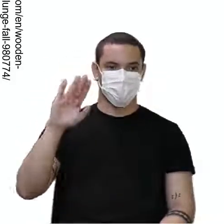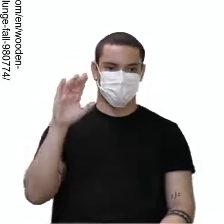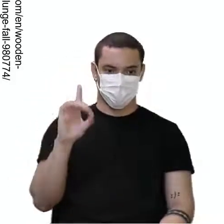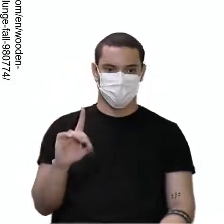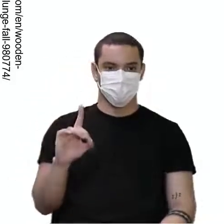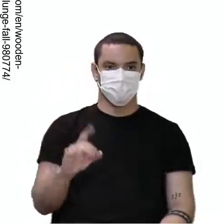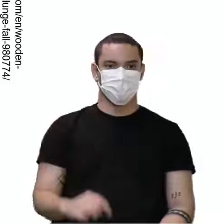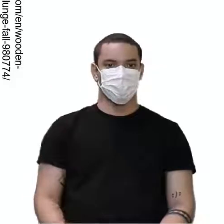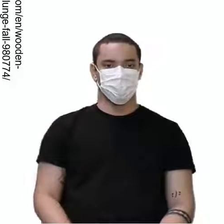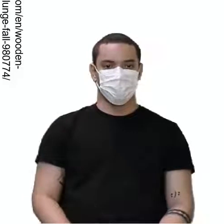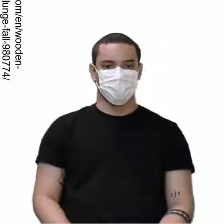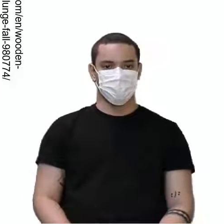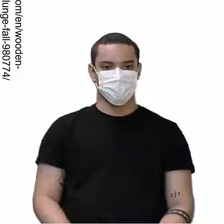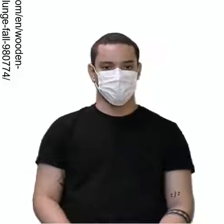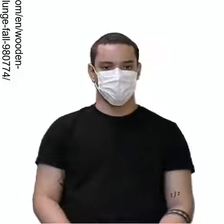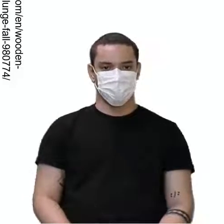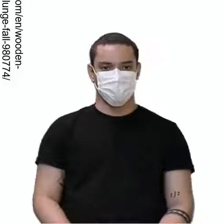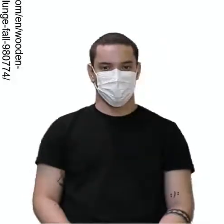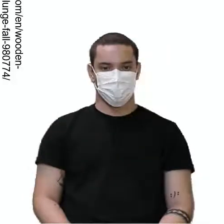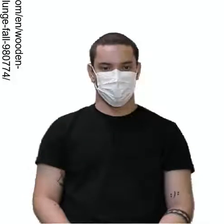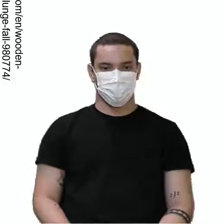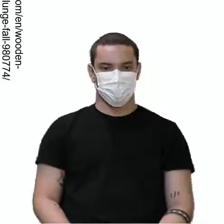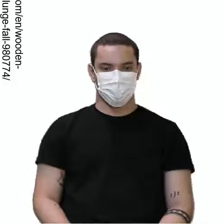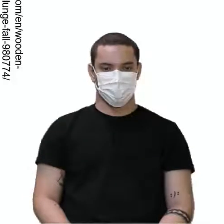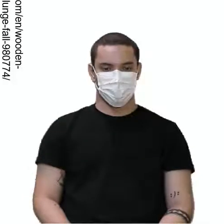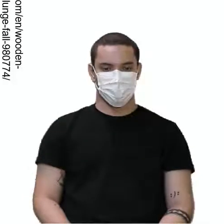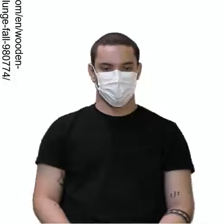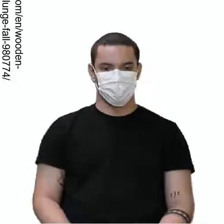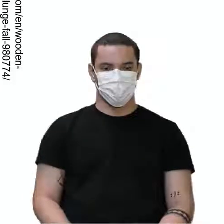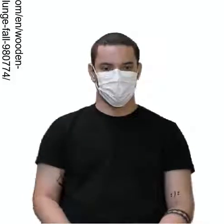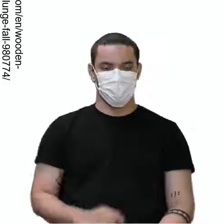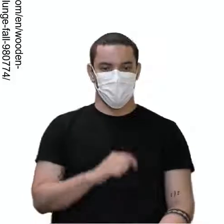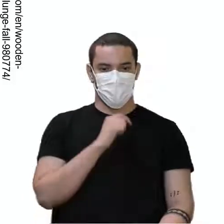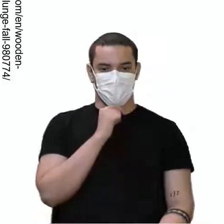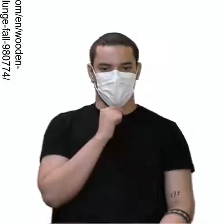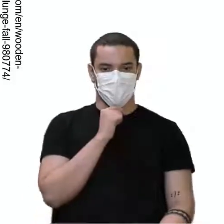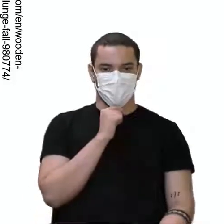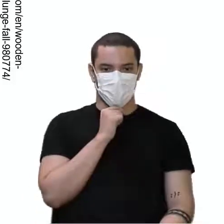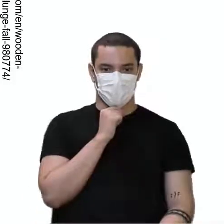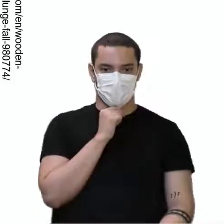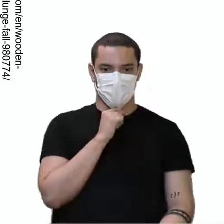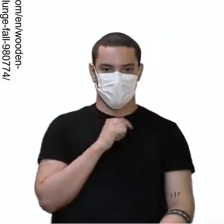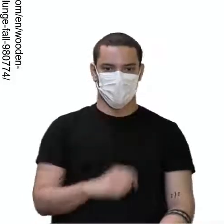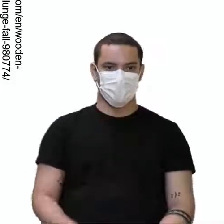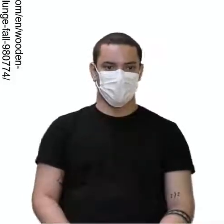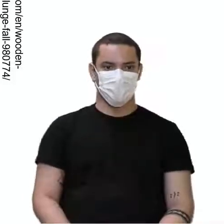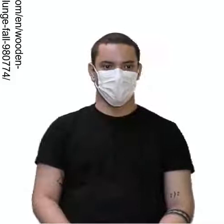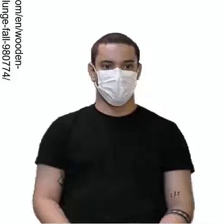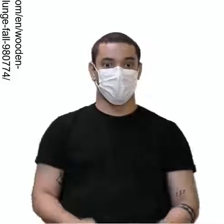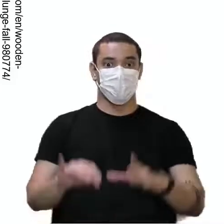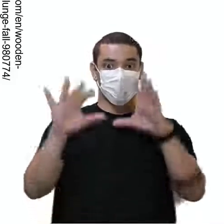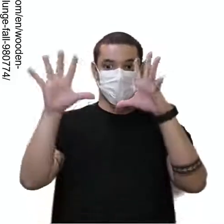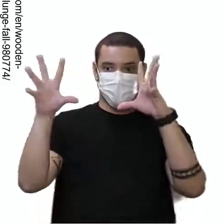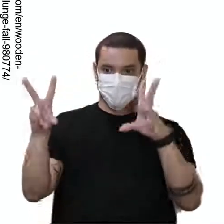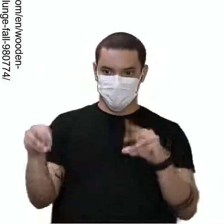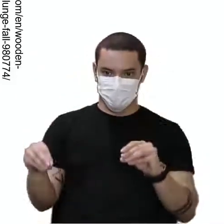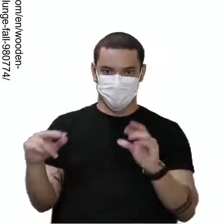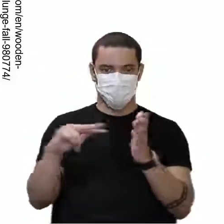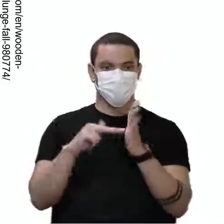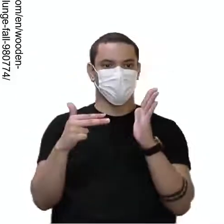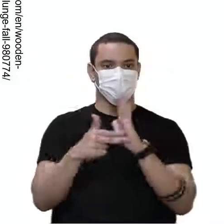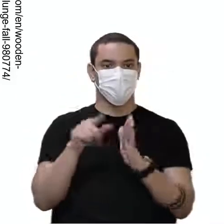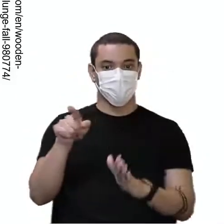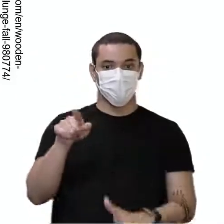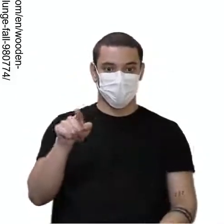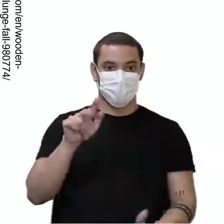he fallen in front of someone? Ou has he fallen in front of someone? Tudo isso ele caiu